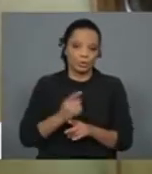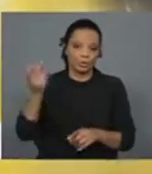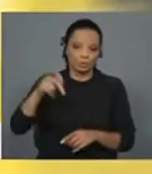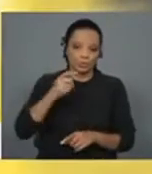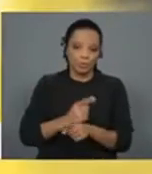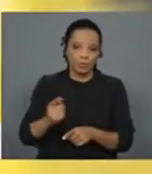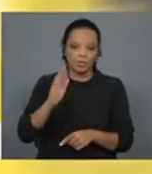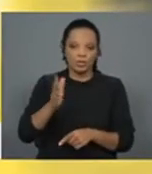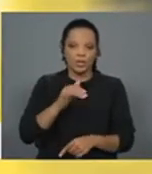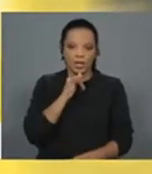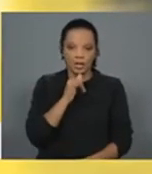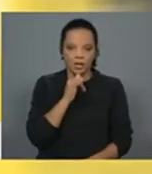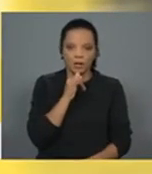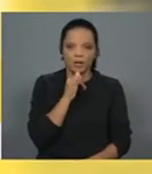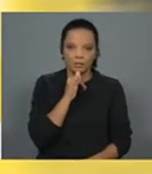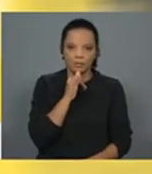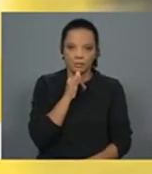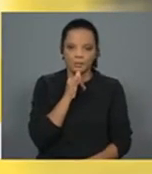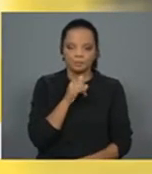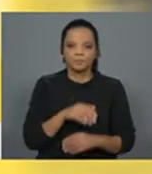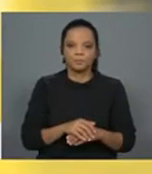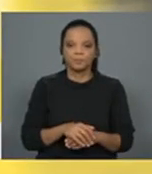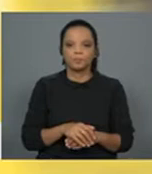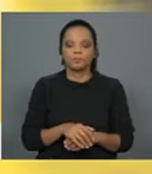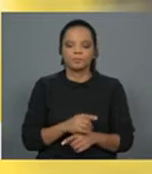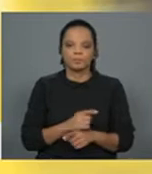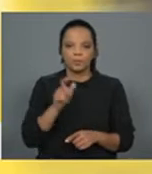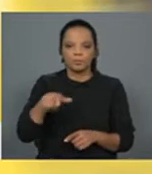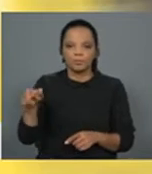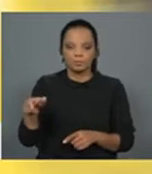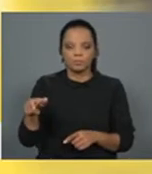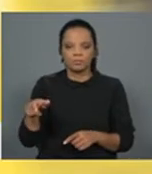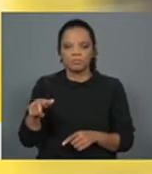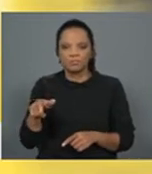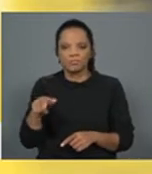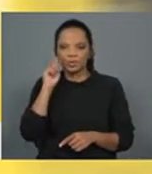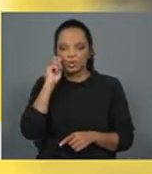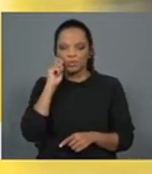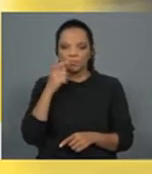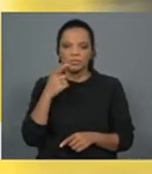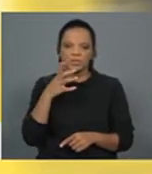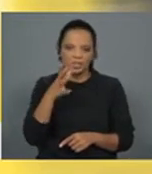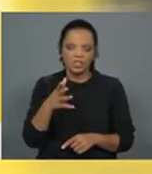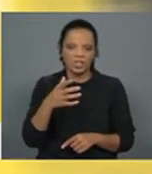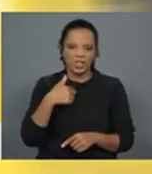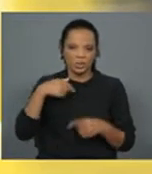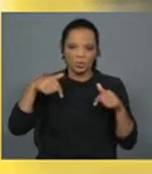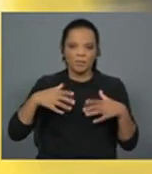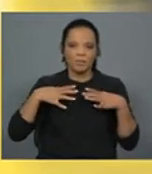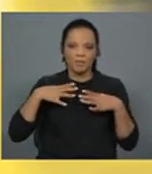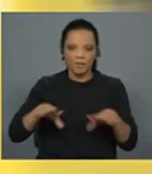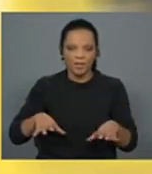vez no Algarve, de, portanto, uns turistas dizer eu não quero saber que riscos é que estou a correr, estou aqui para passar férias, não